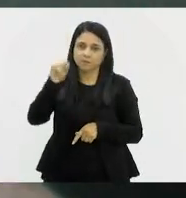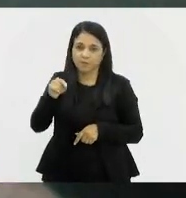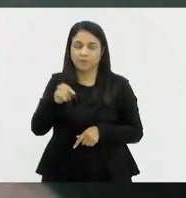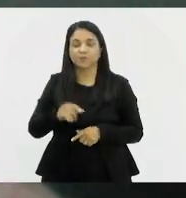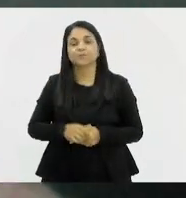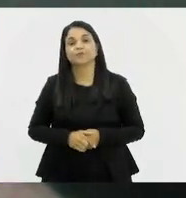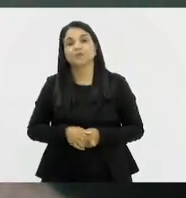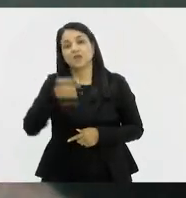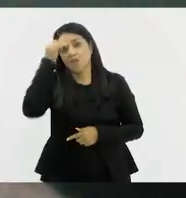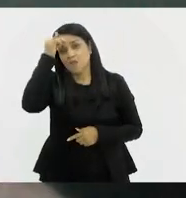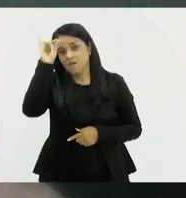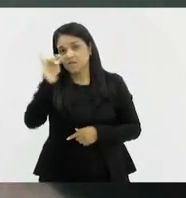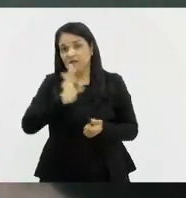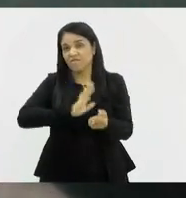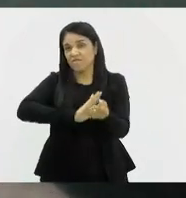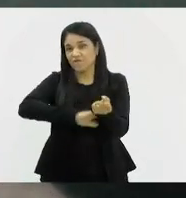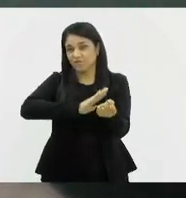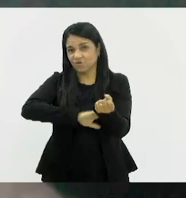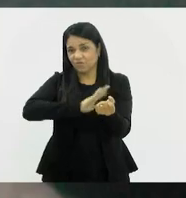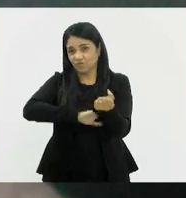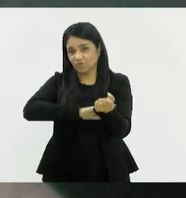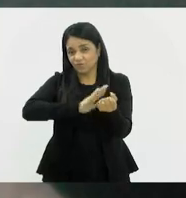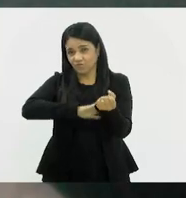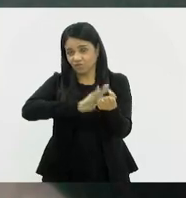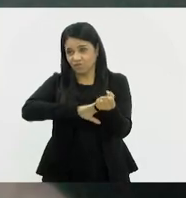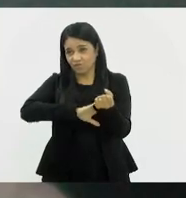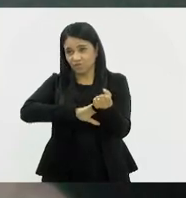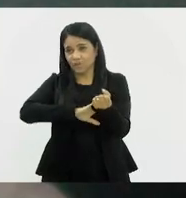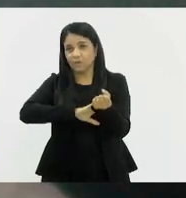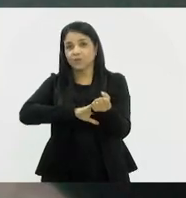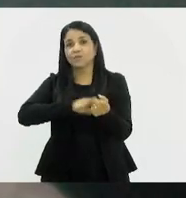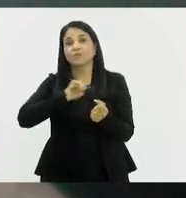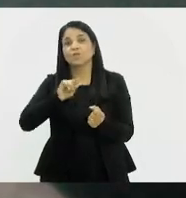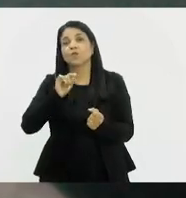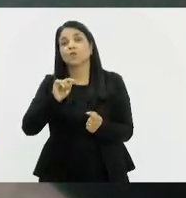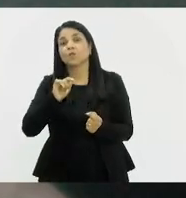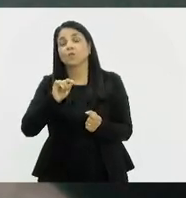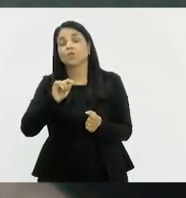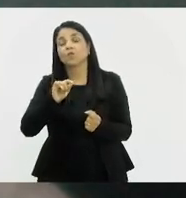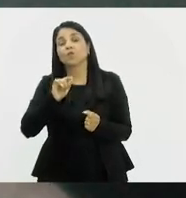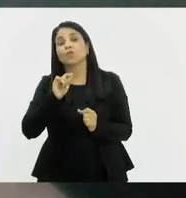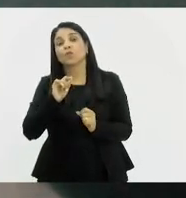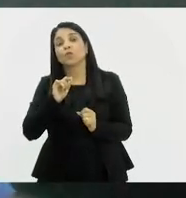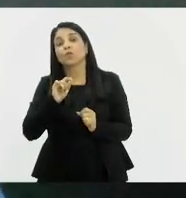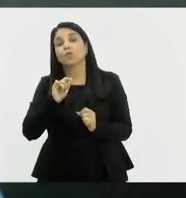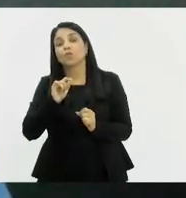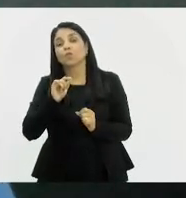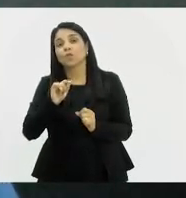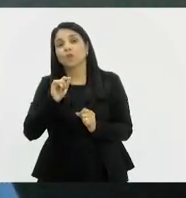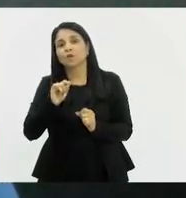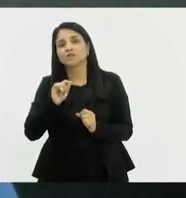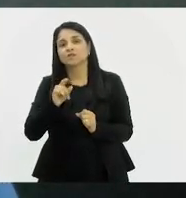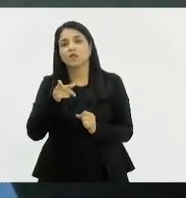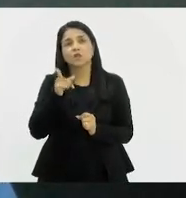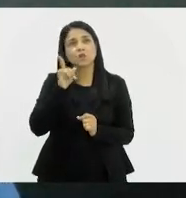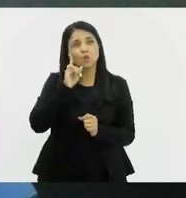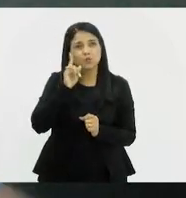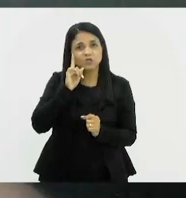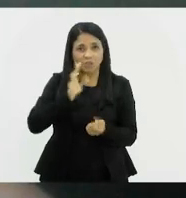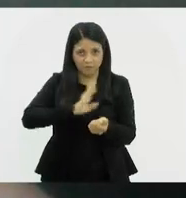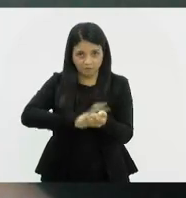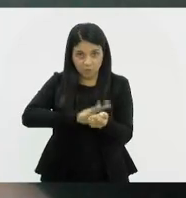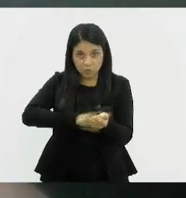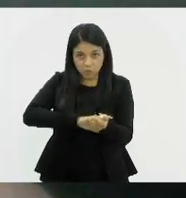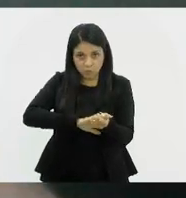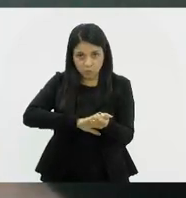os vícios, né? Então, não, o vício é quando você faz isso habitualmente. Então,